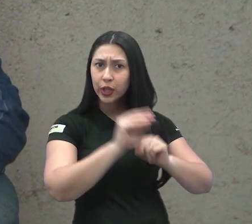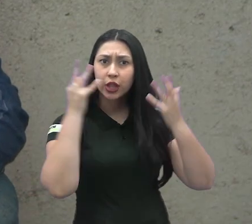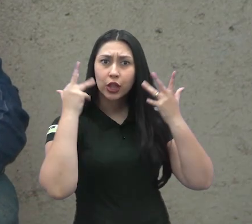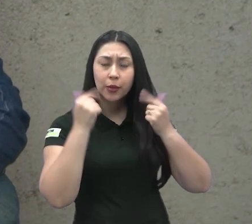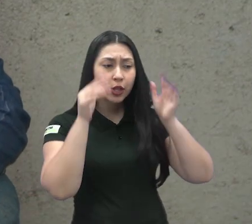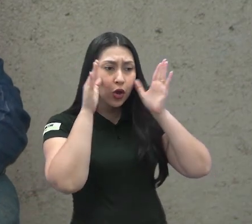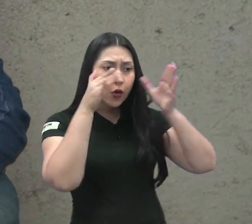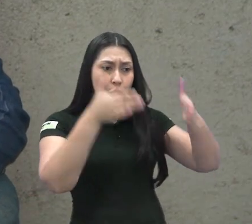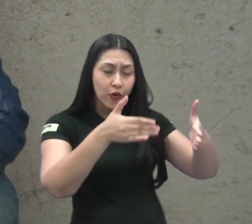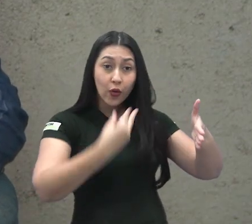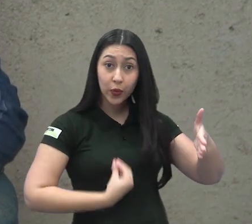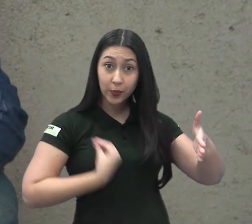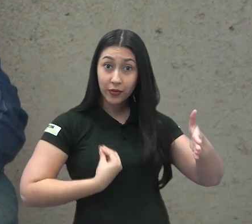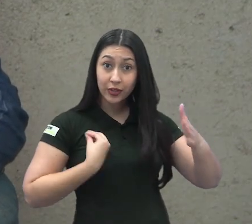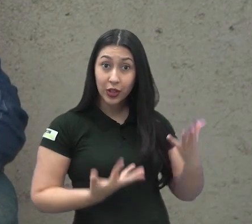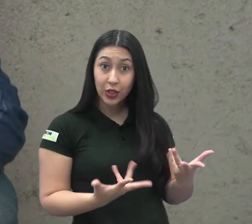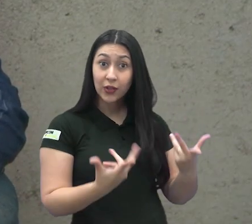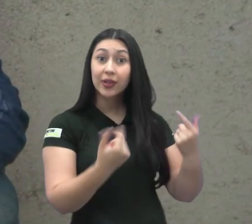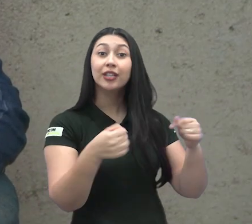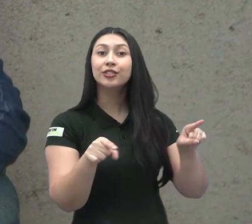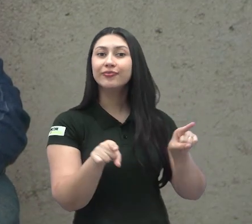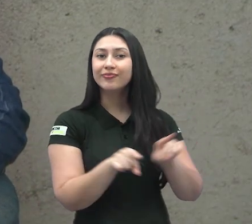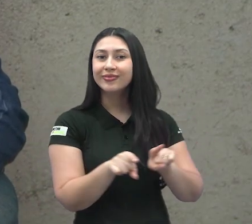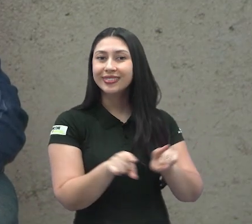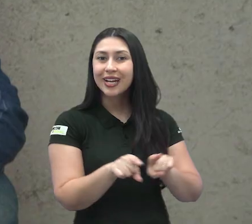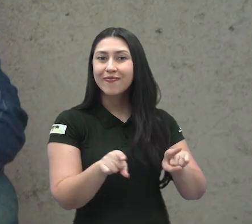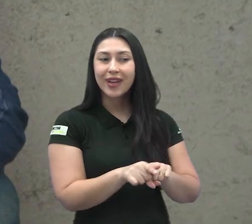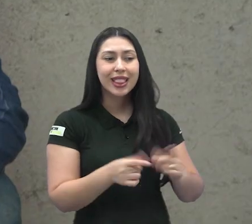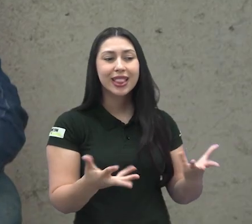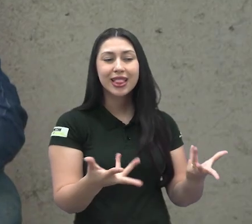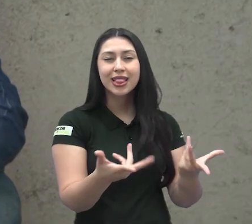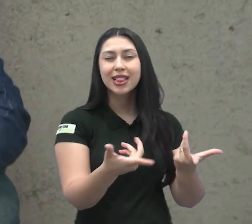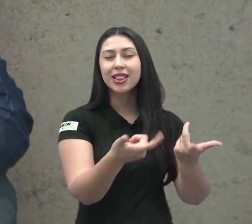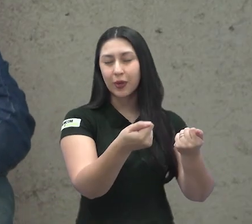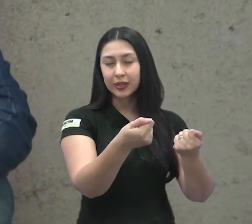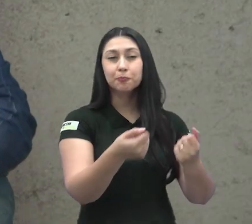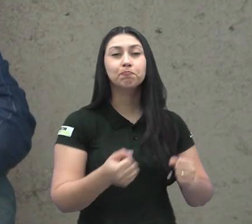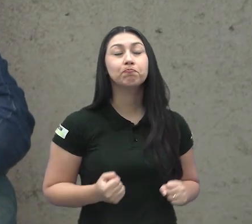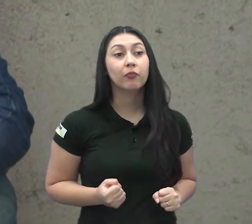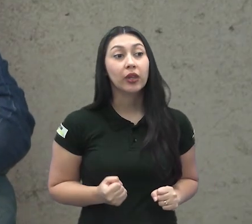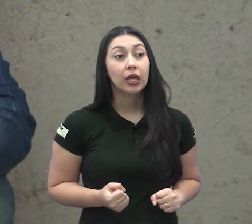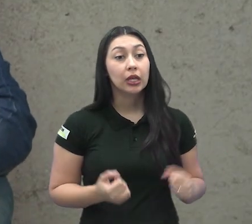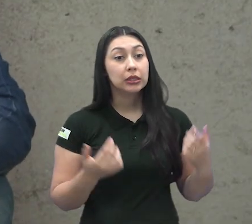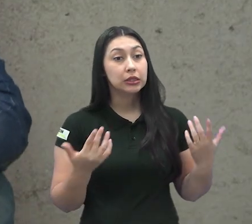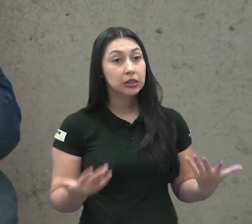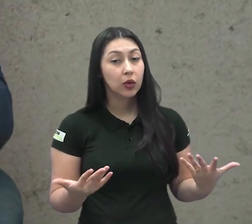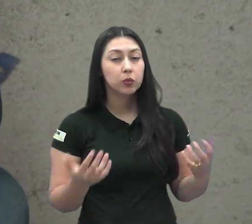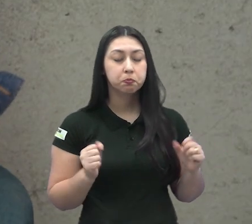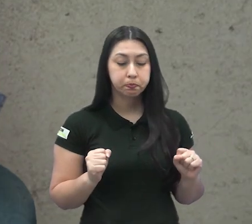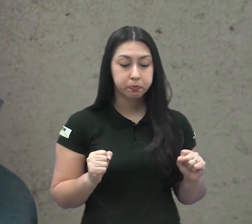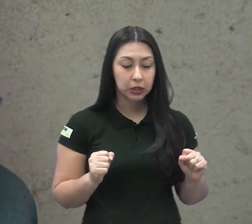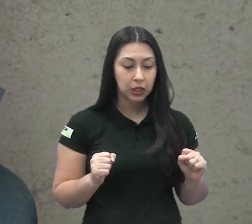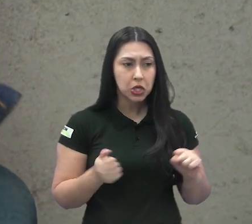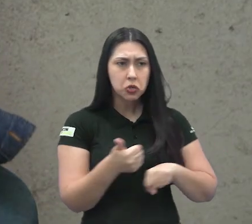foco em bem-estar, eficiência e sustentabilidade. Bruna, como zootecnista, né, como